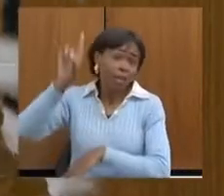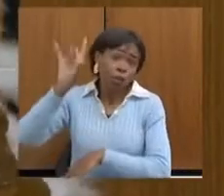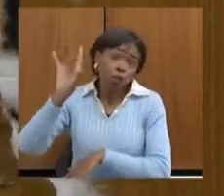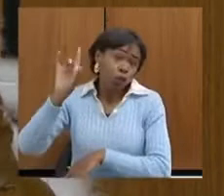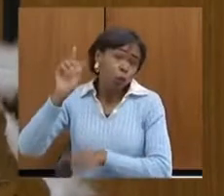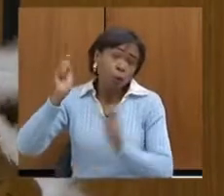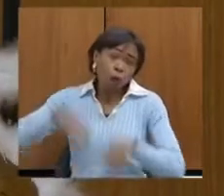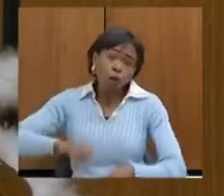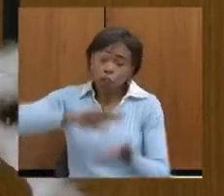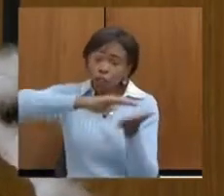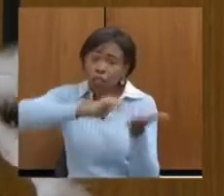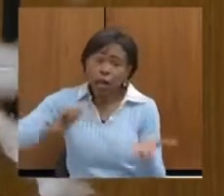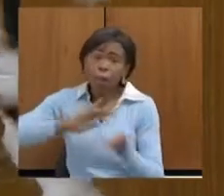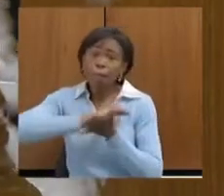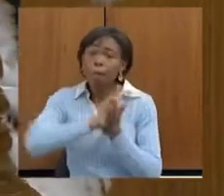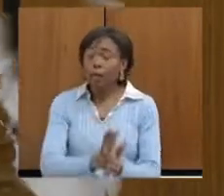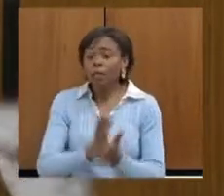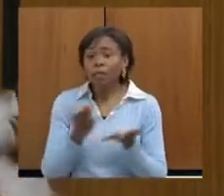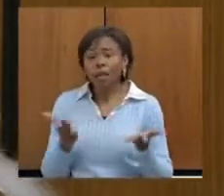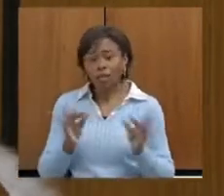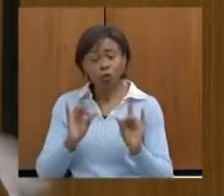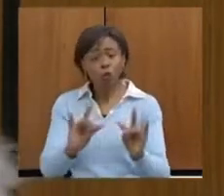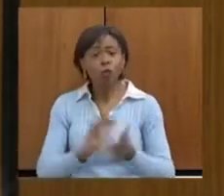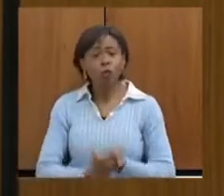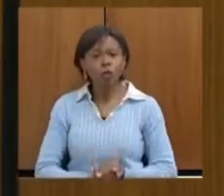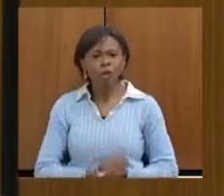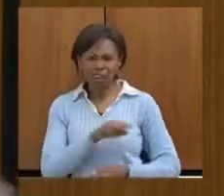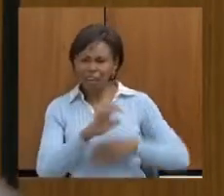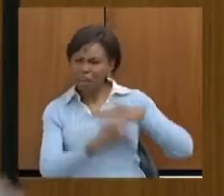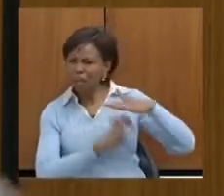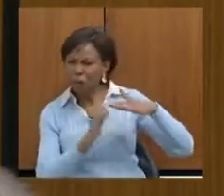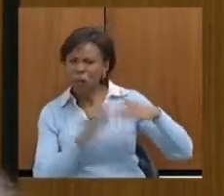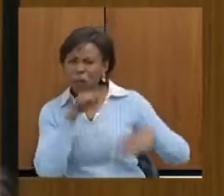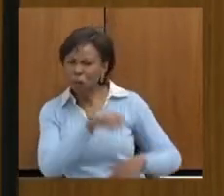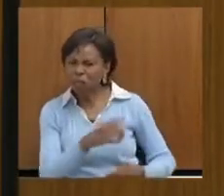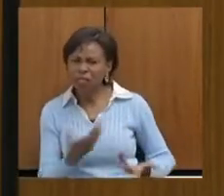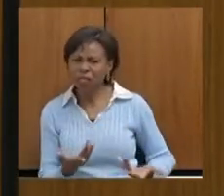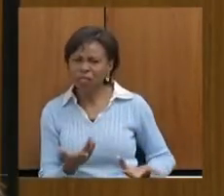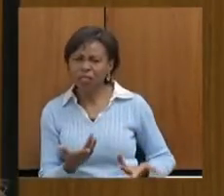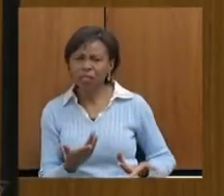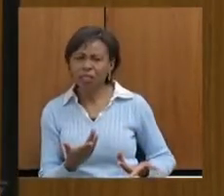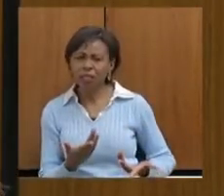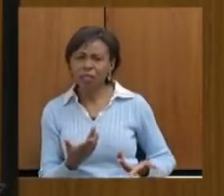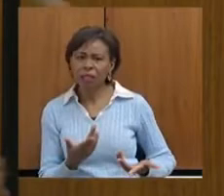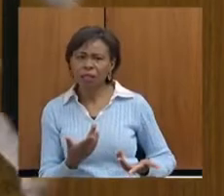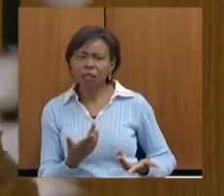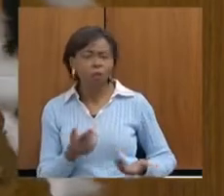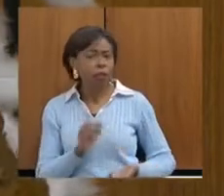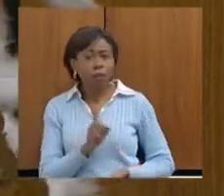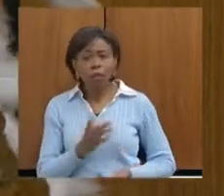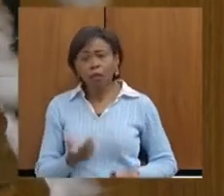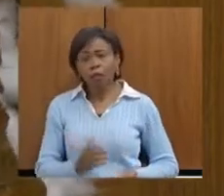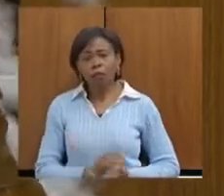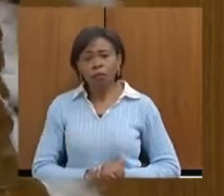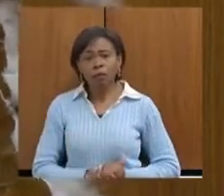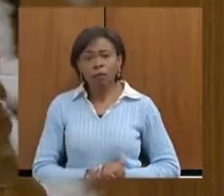de matar destruir e não a empresa simplesmente que veio aí né